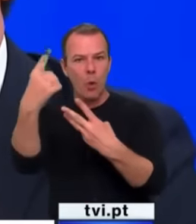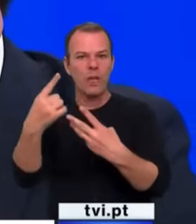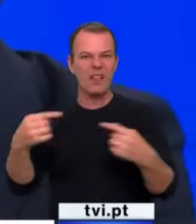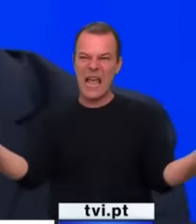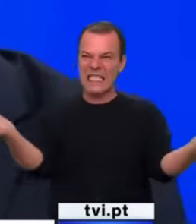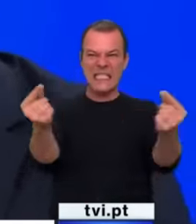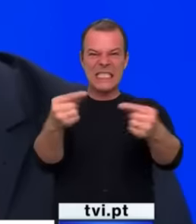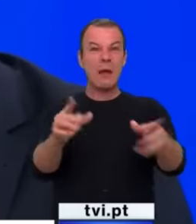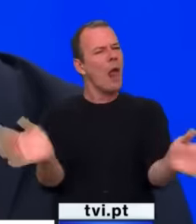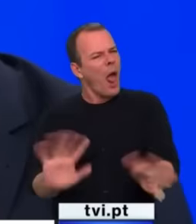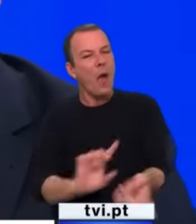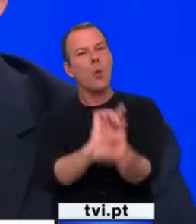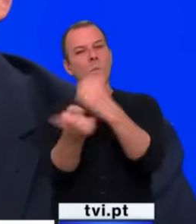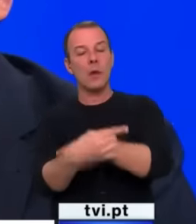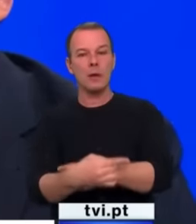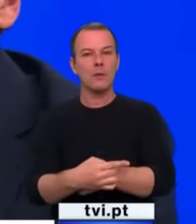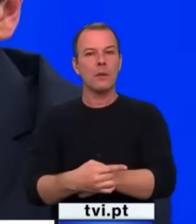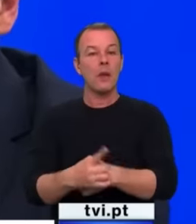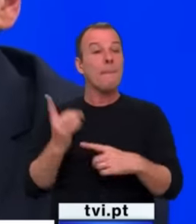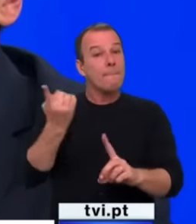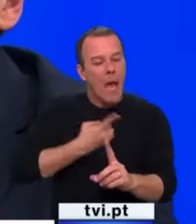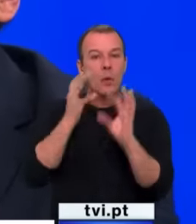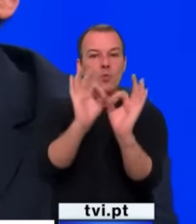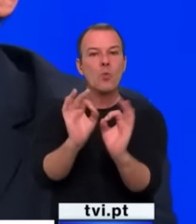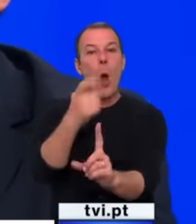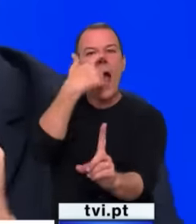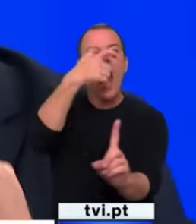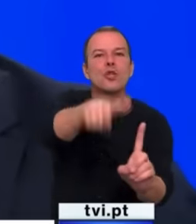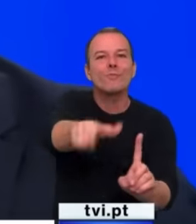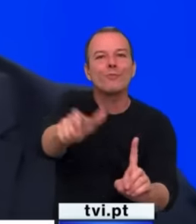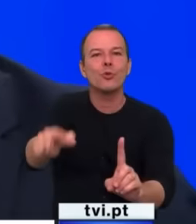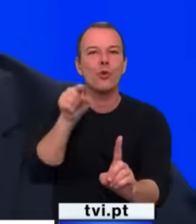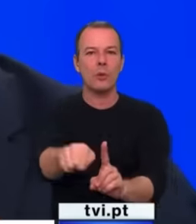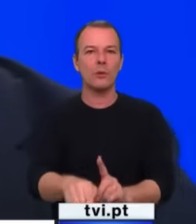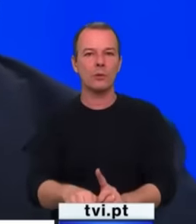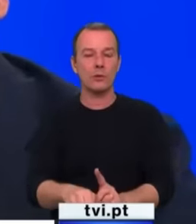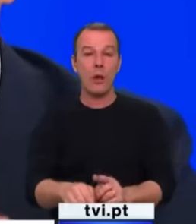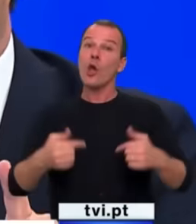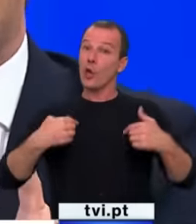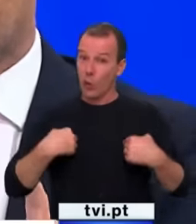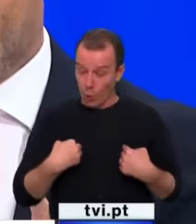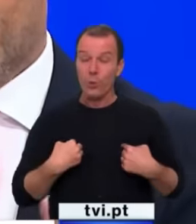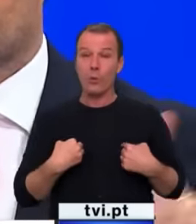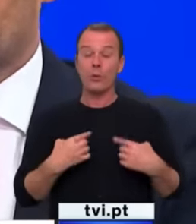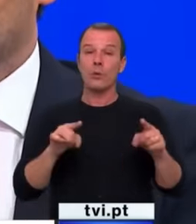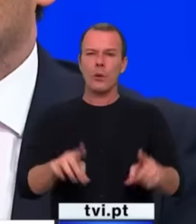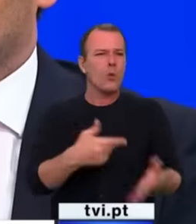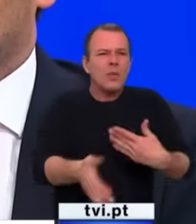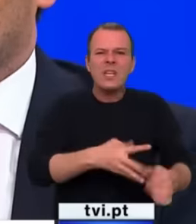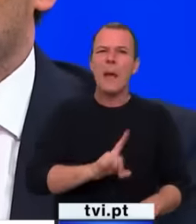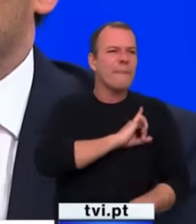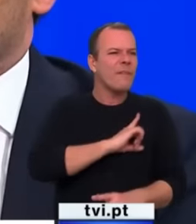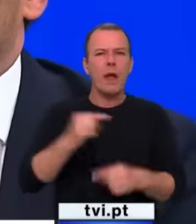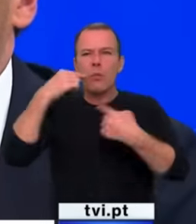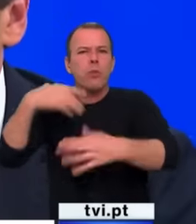outros, lutam pelo que é mais importante, que é o cidadão. O Pedro Nuno Santos põe a ideologia à frente dos cidadãos. Eu não me importarei se é privado, se é público, se é